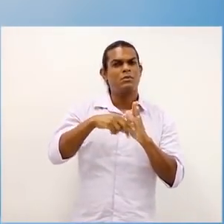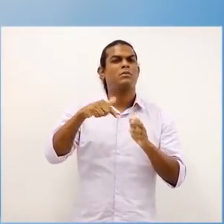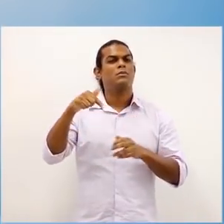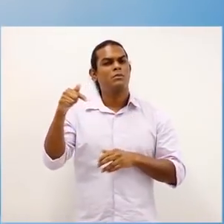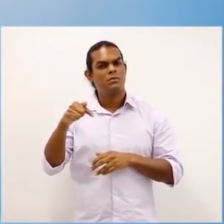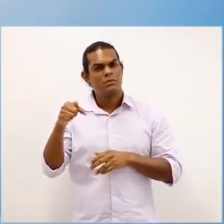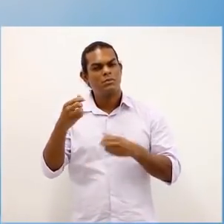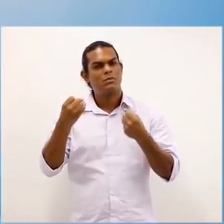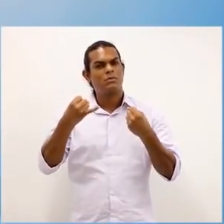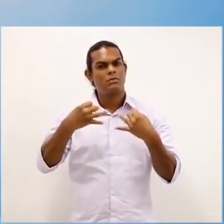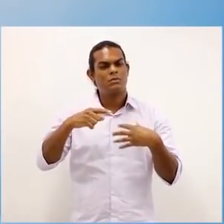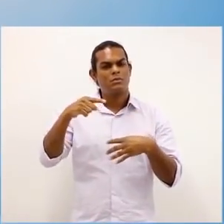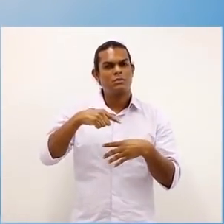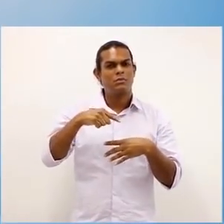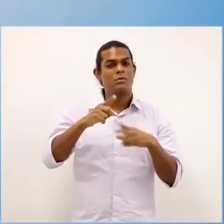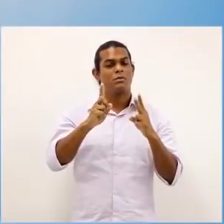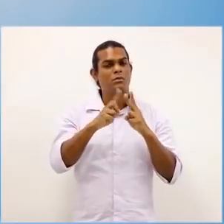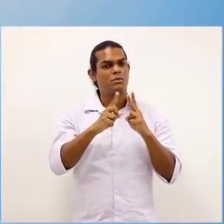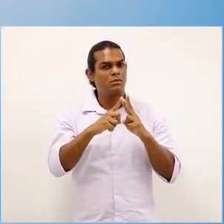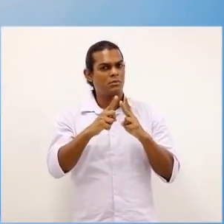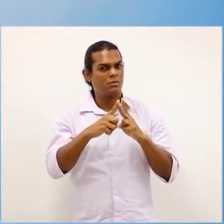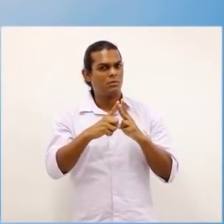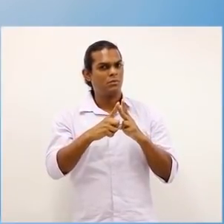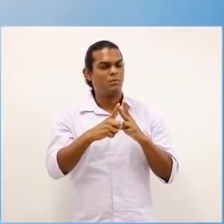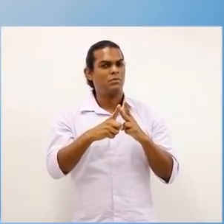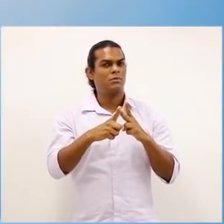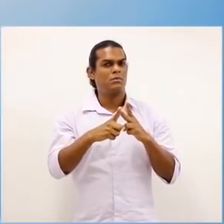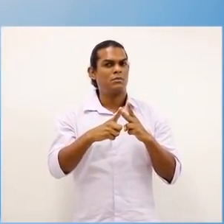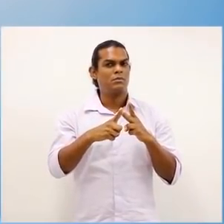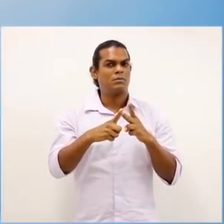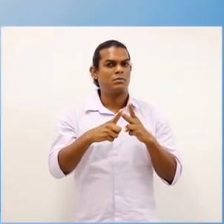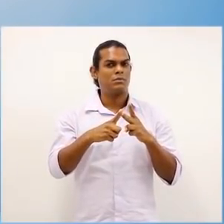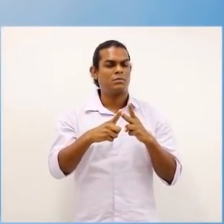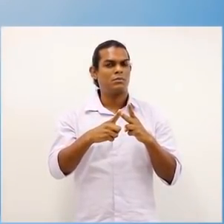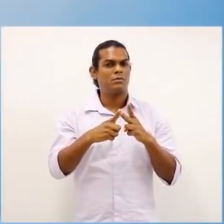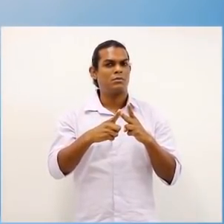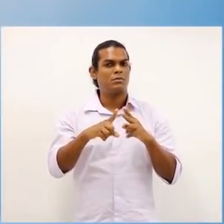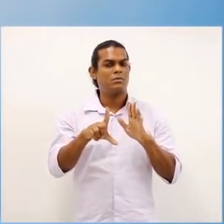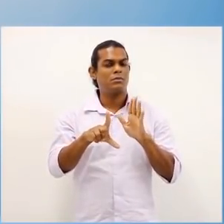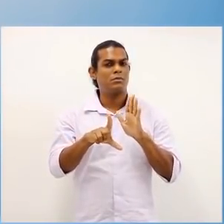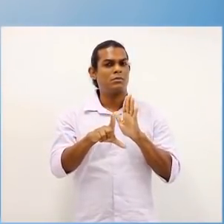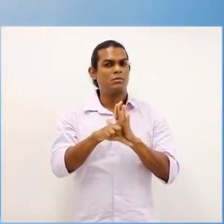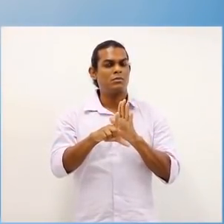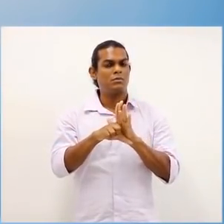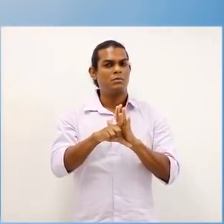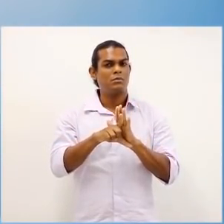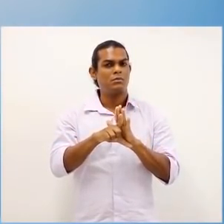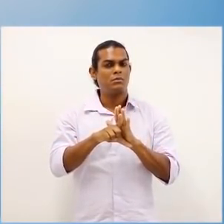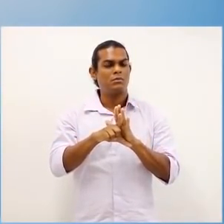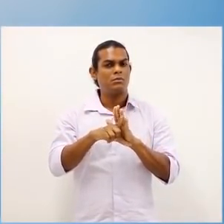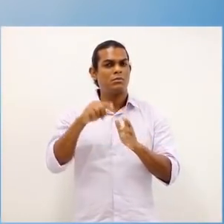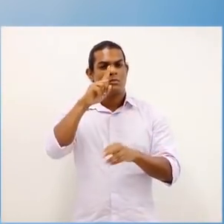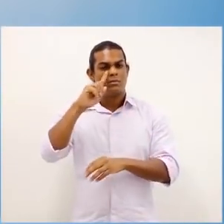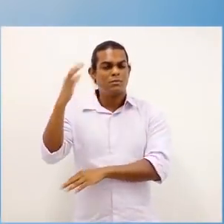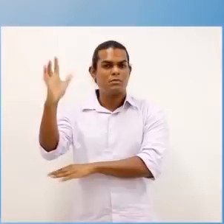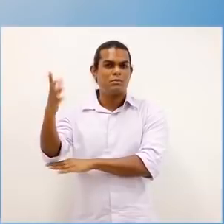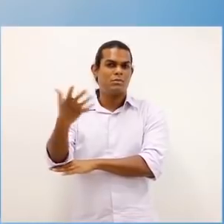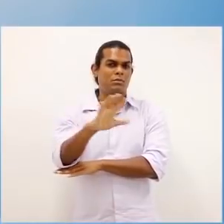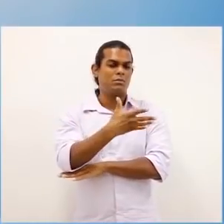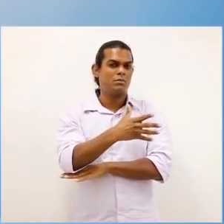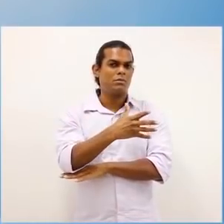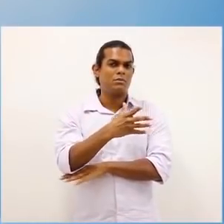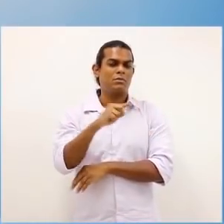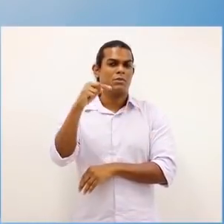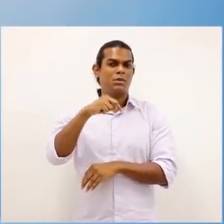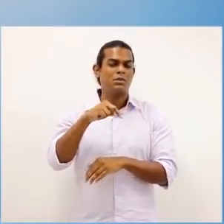competência, a segunda competência, nós vamos trabalhar exatamente a legislação sobre os riscos ambientais. E nesta legislação